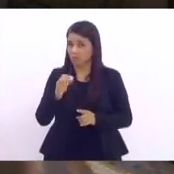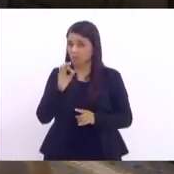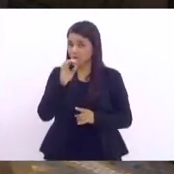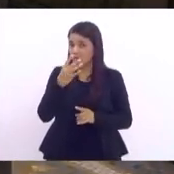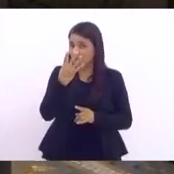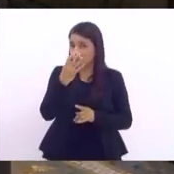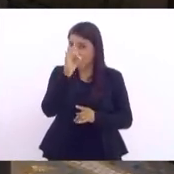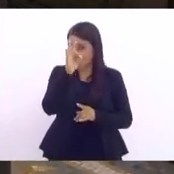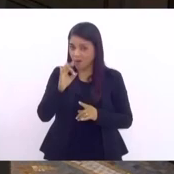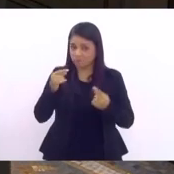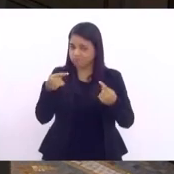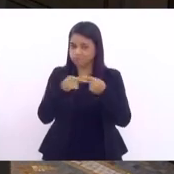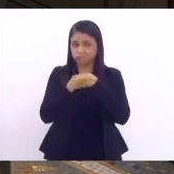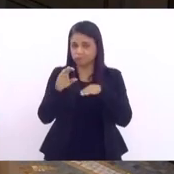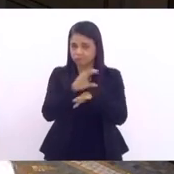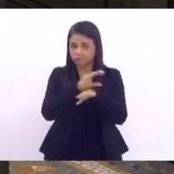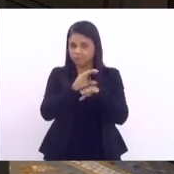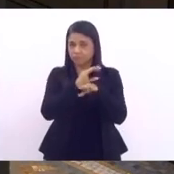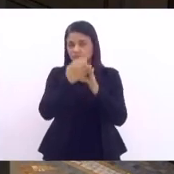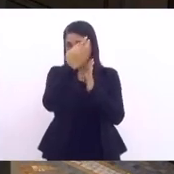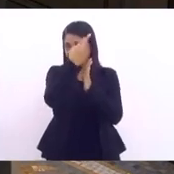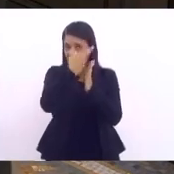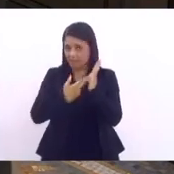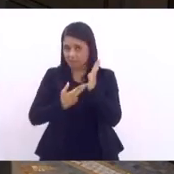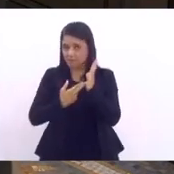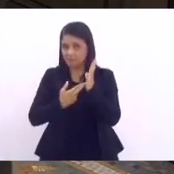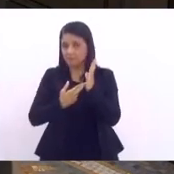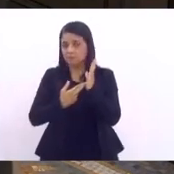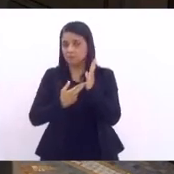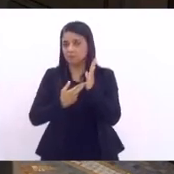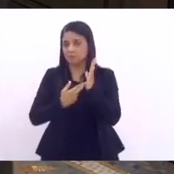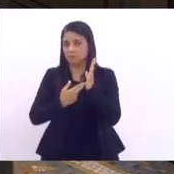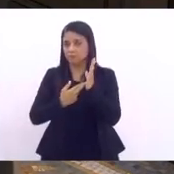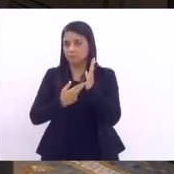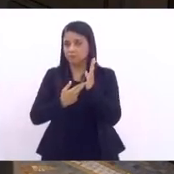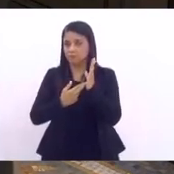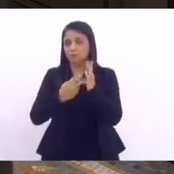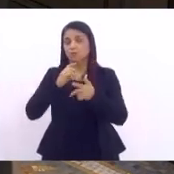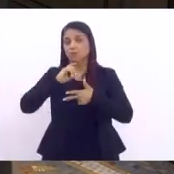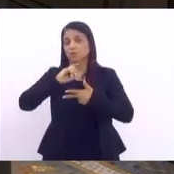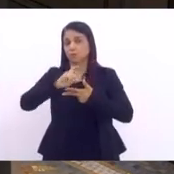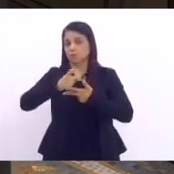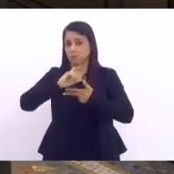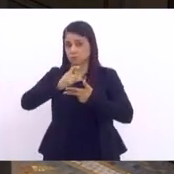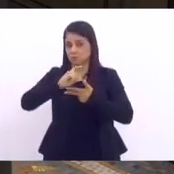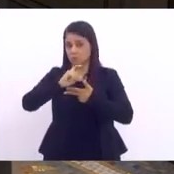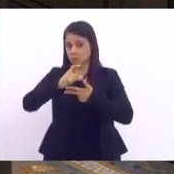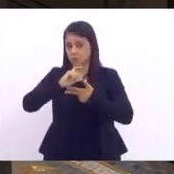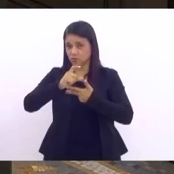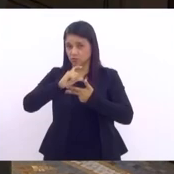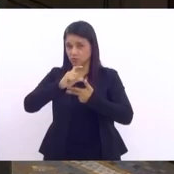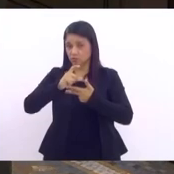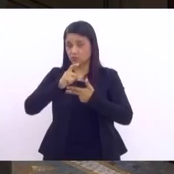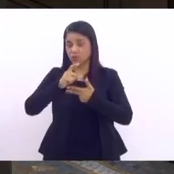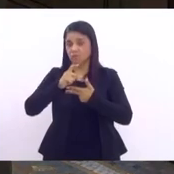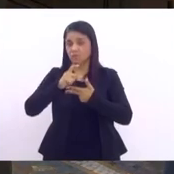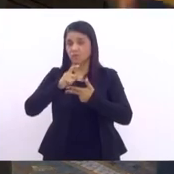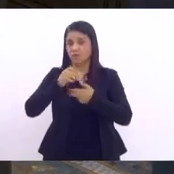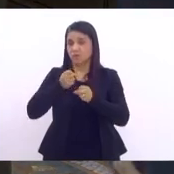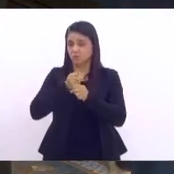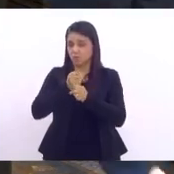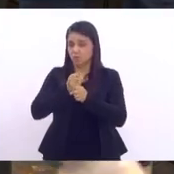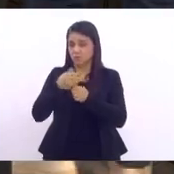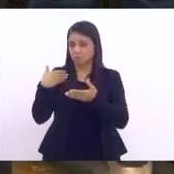redação que veio do Executivo ainda esse ano, e que é inconstitucional porque o